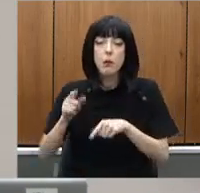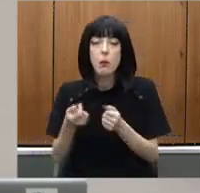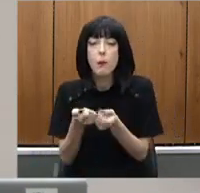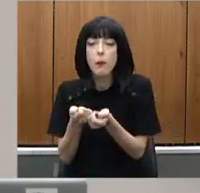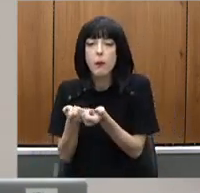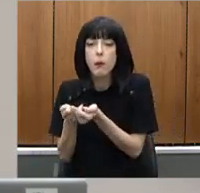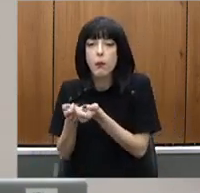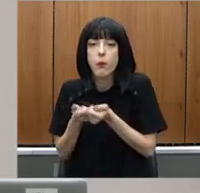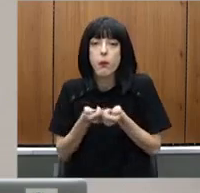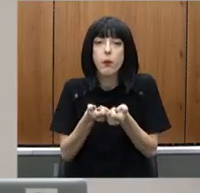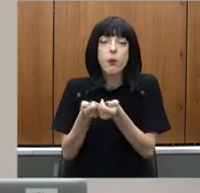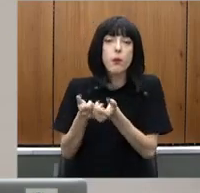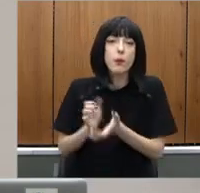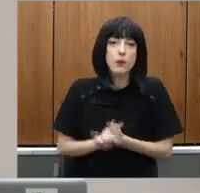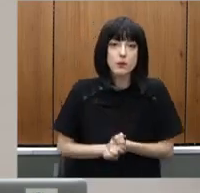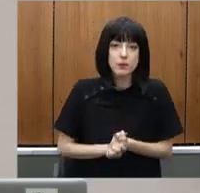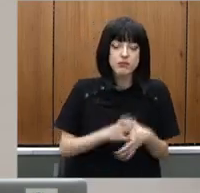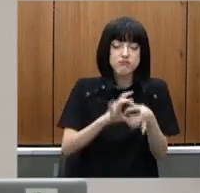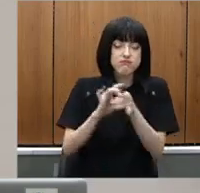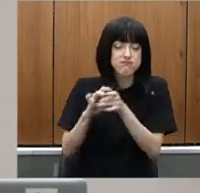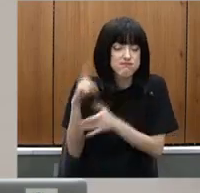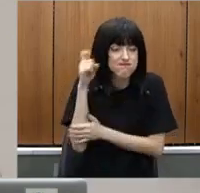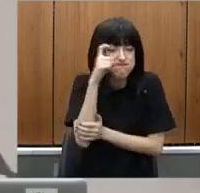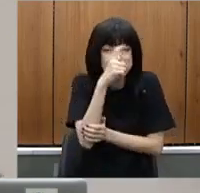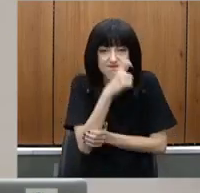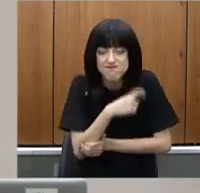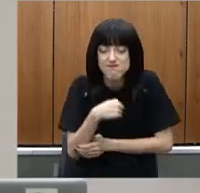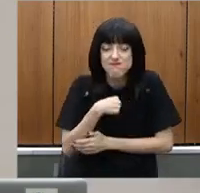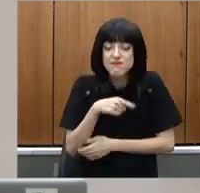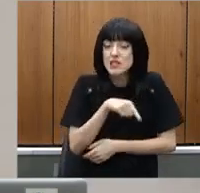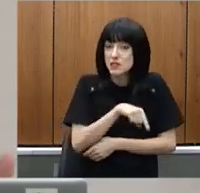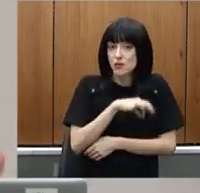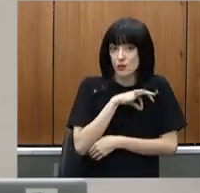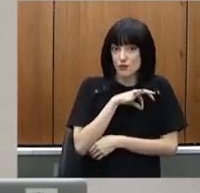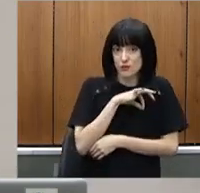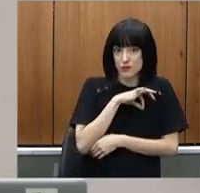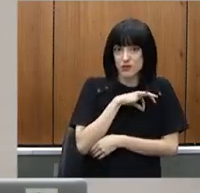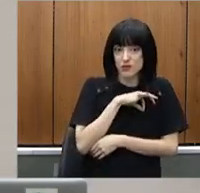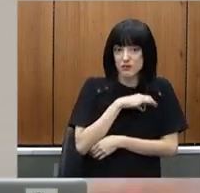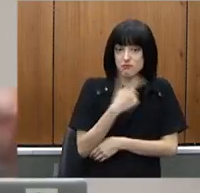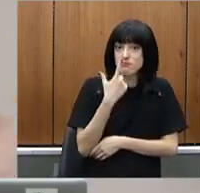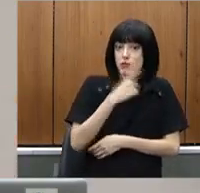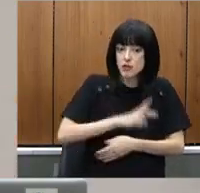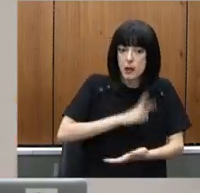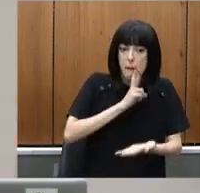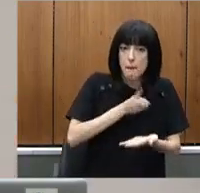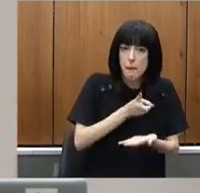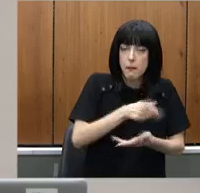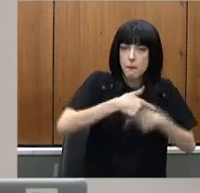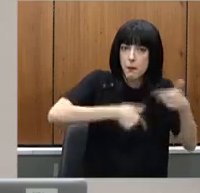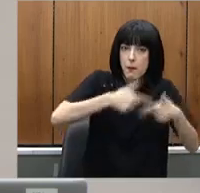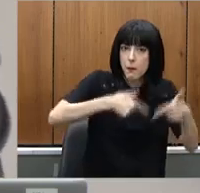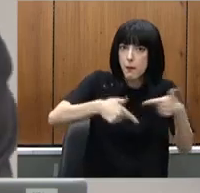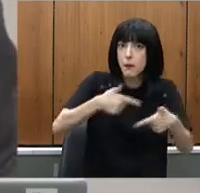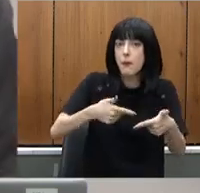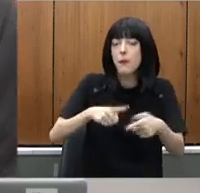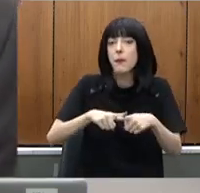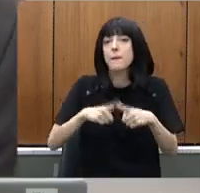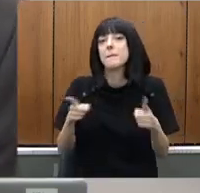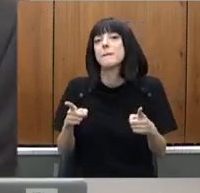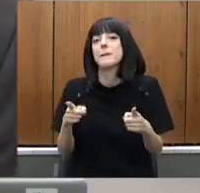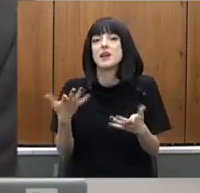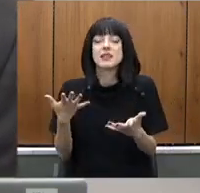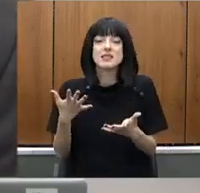não dá mais para falar não dá para fazer mais um pouquinho que não dá não tecnologia vai até um ponto